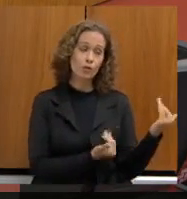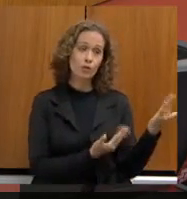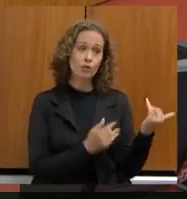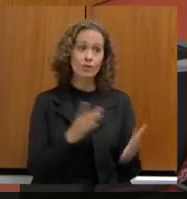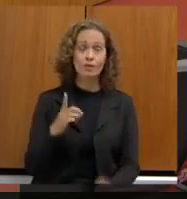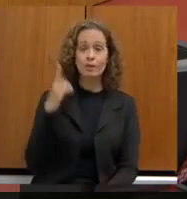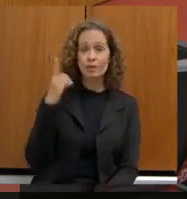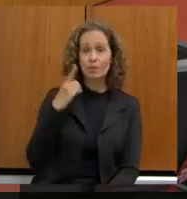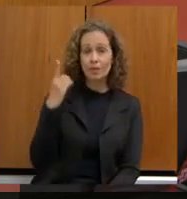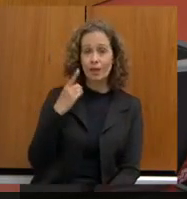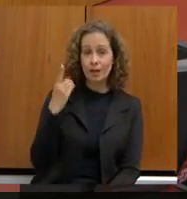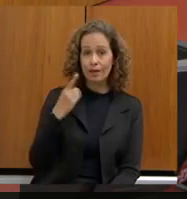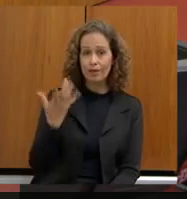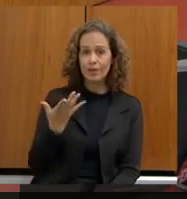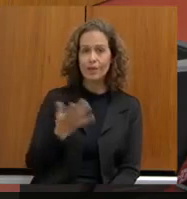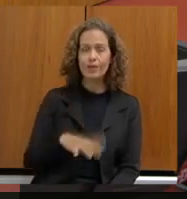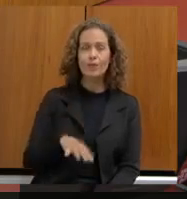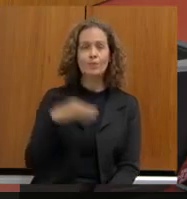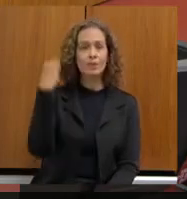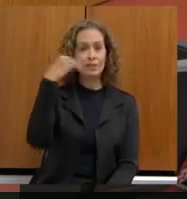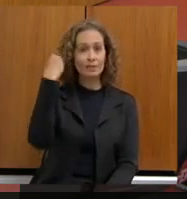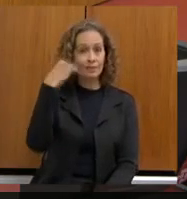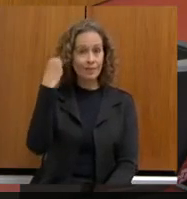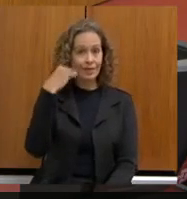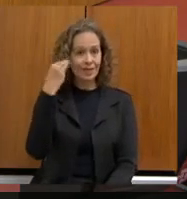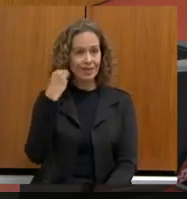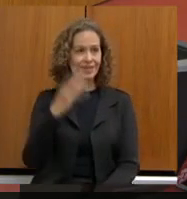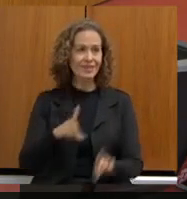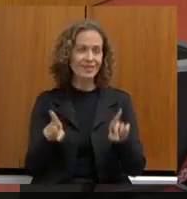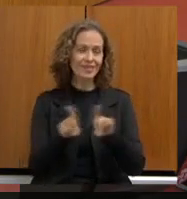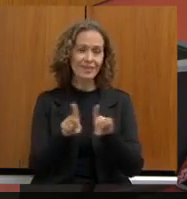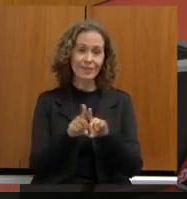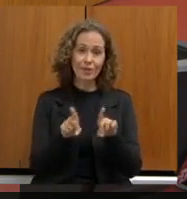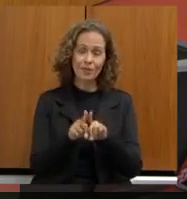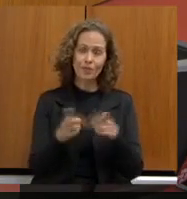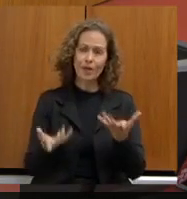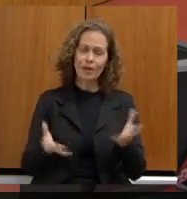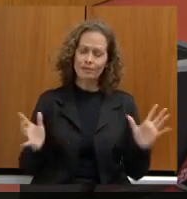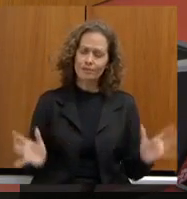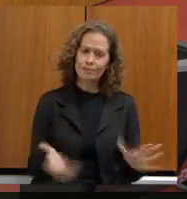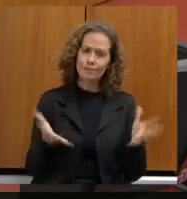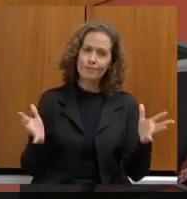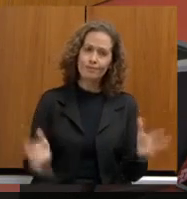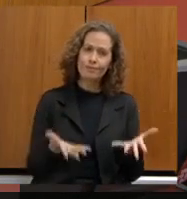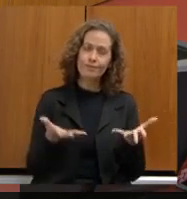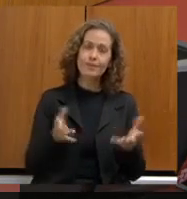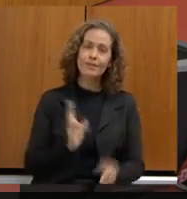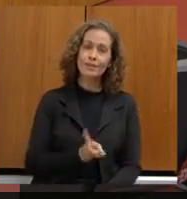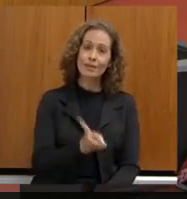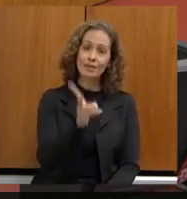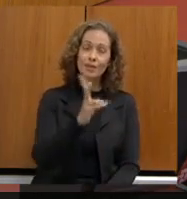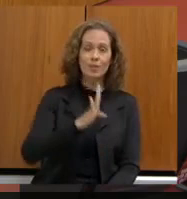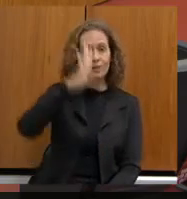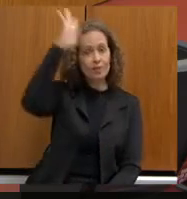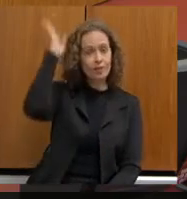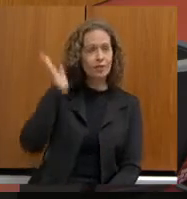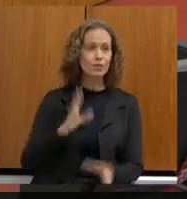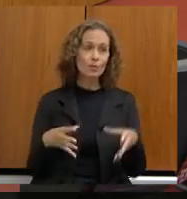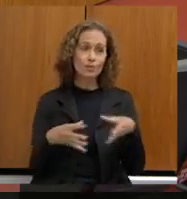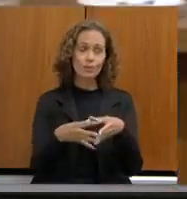mas como experiência muito grandes e que traz sempre uma palavra de incentivo aos nossos bombeiros levarei